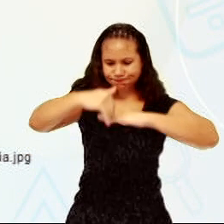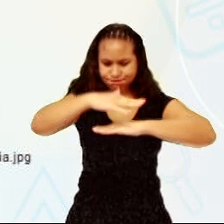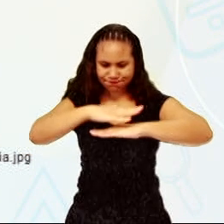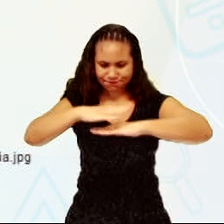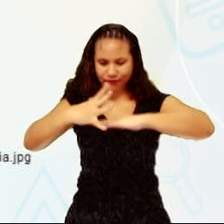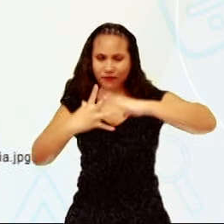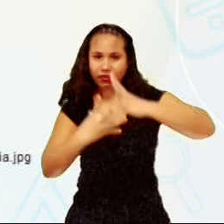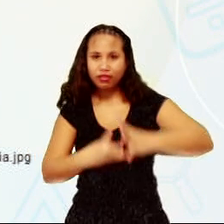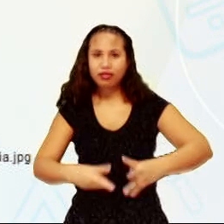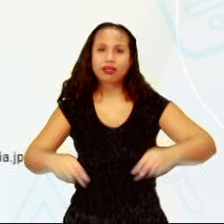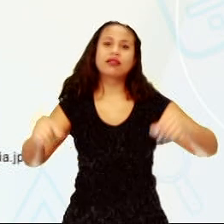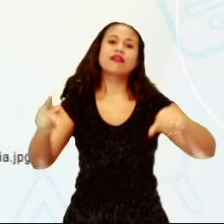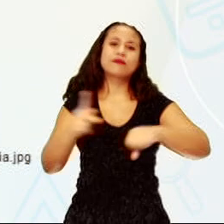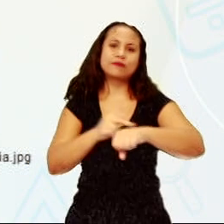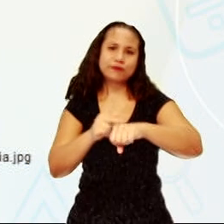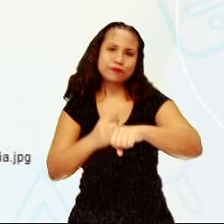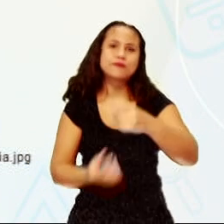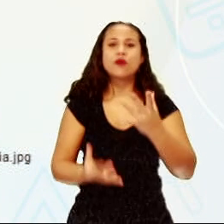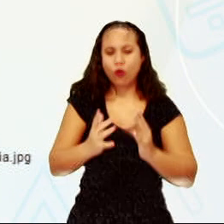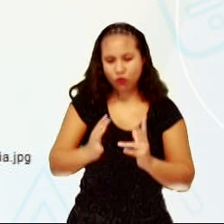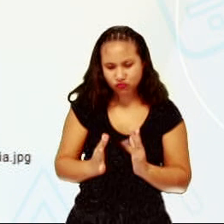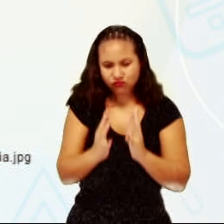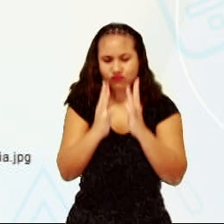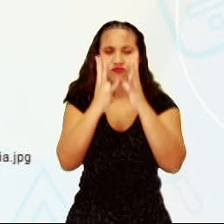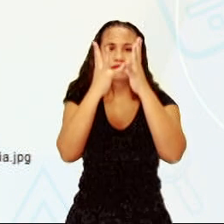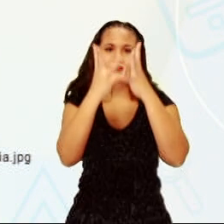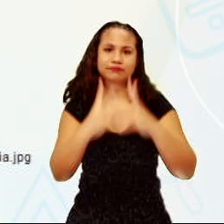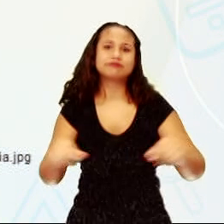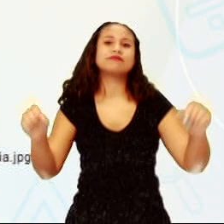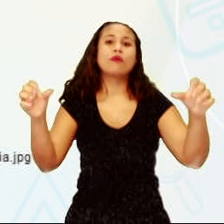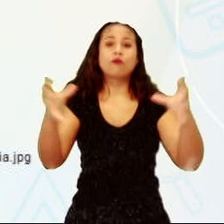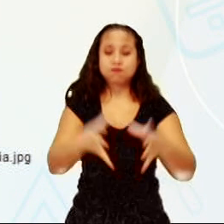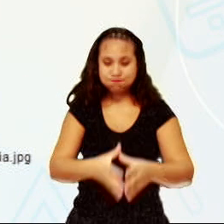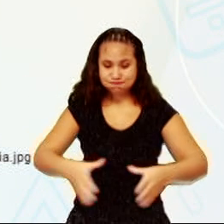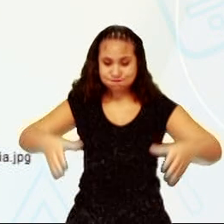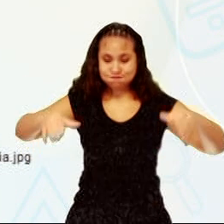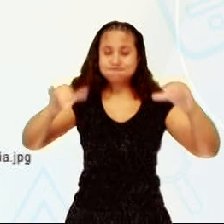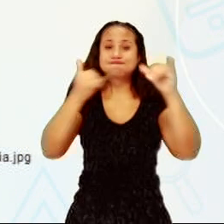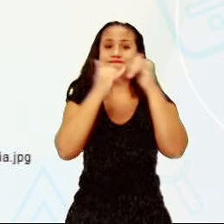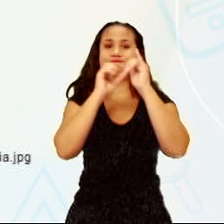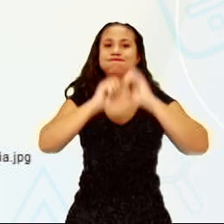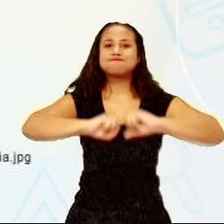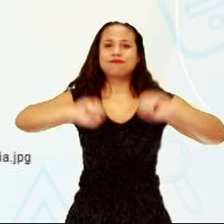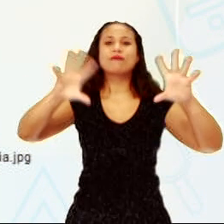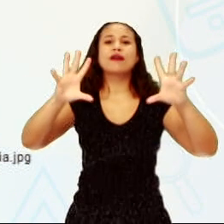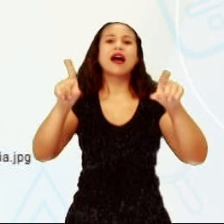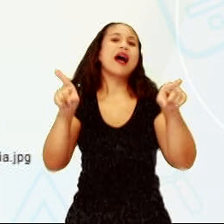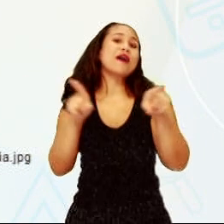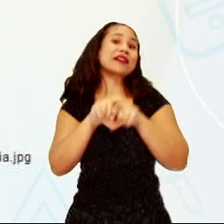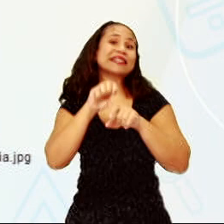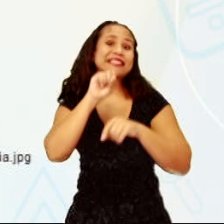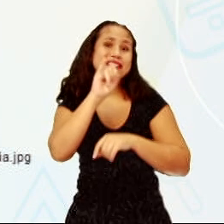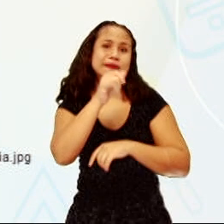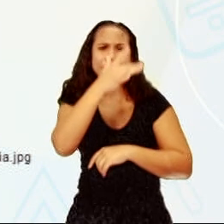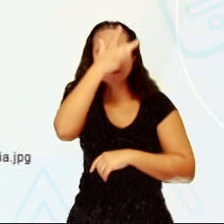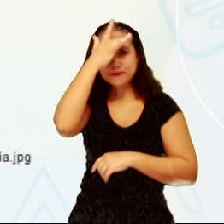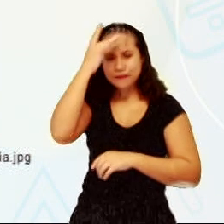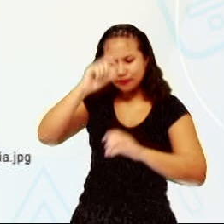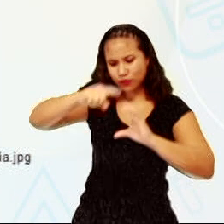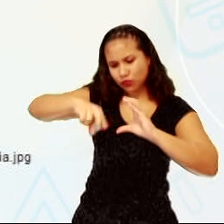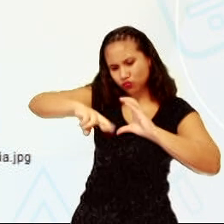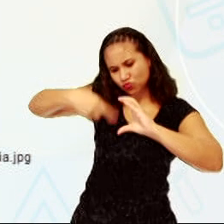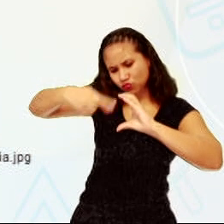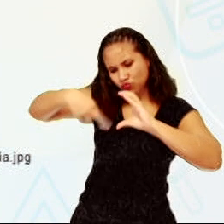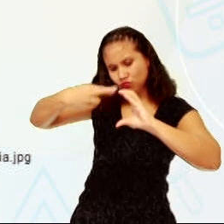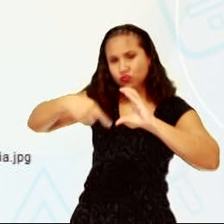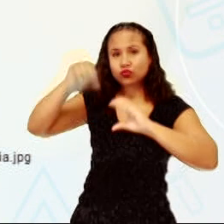também, o carvão também, a energia nuclear também, mas essas fontes de energia renováveis, energia